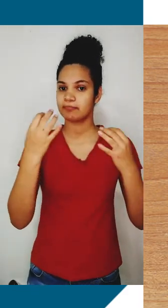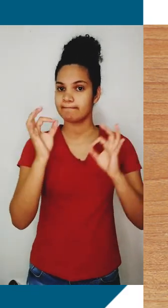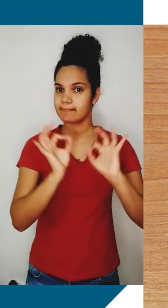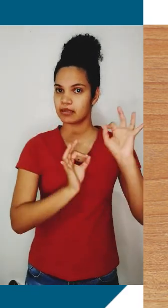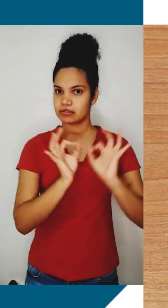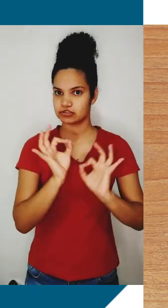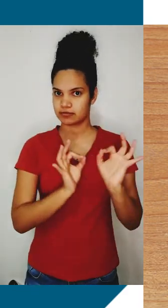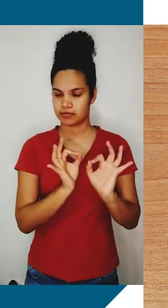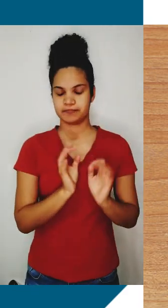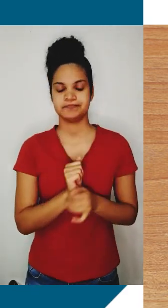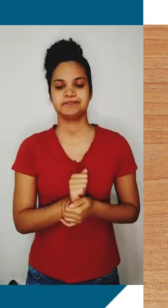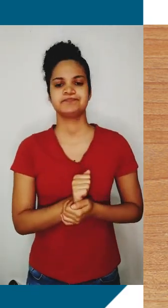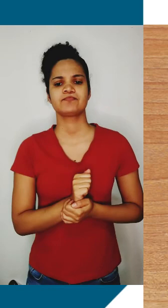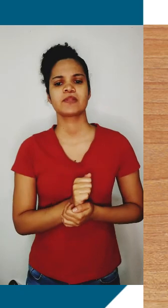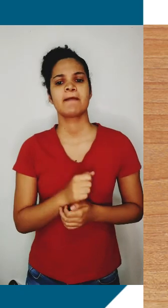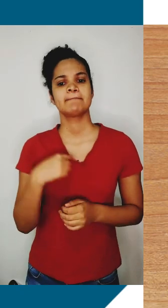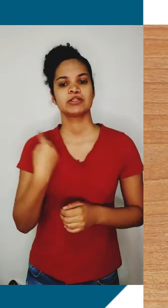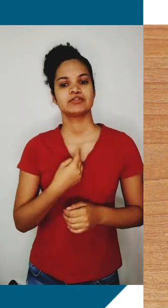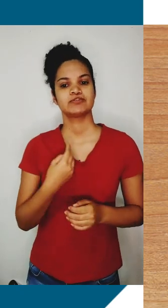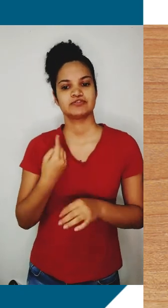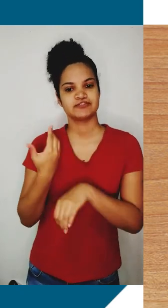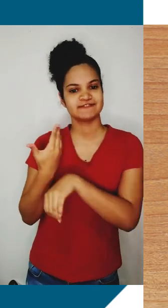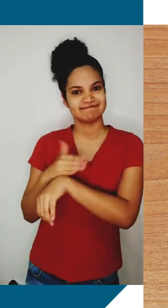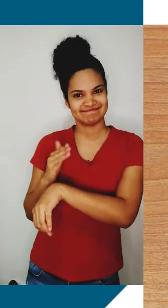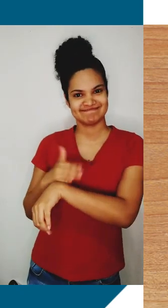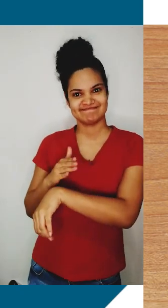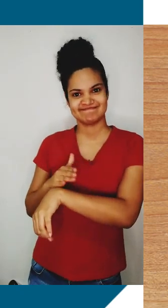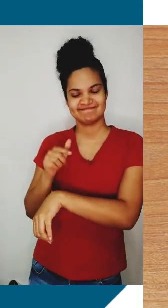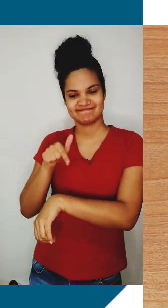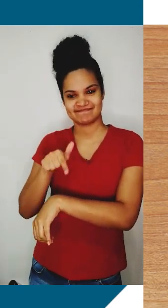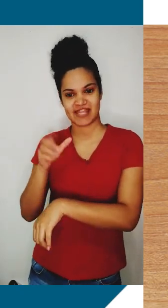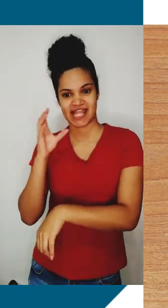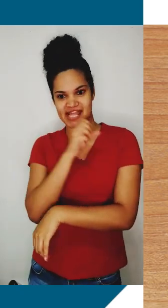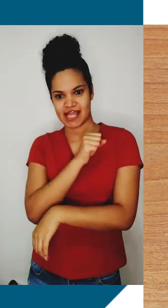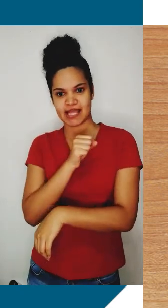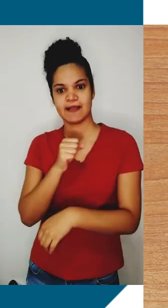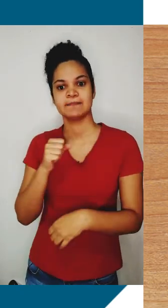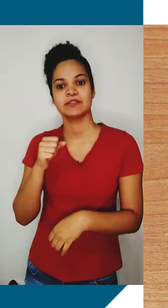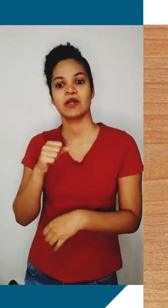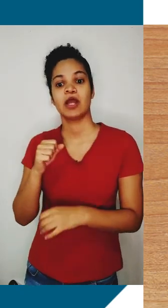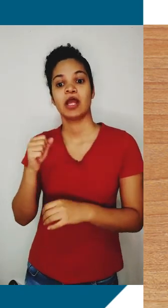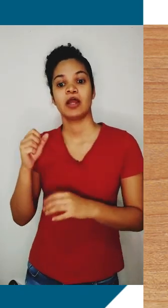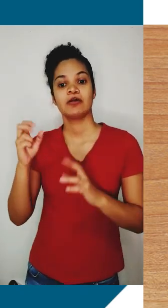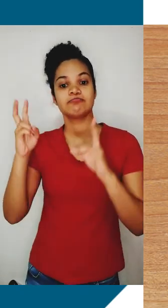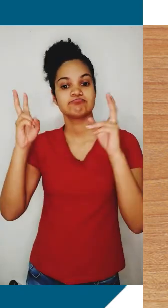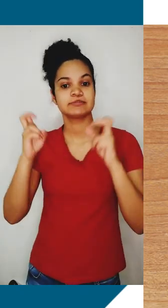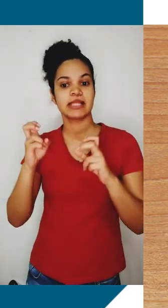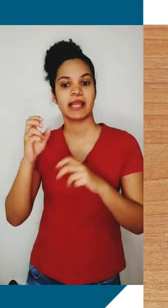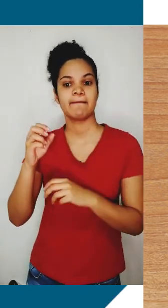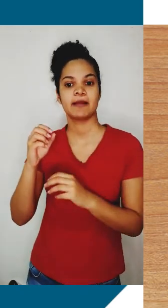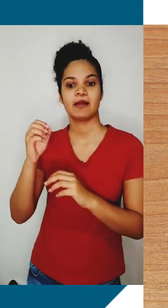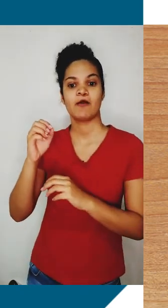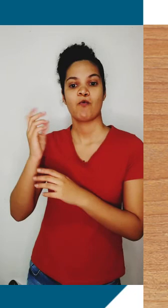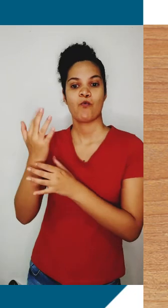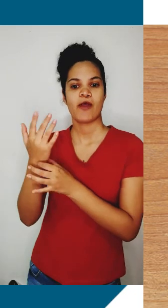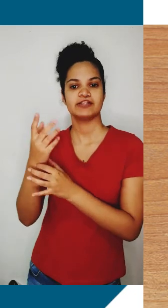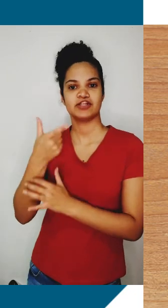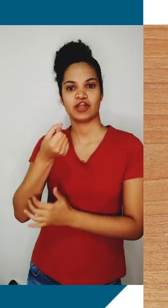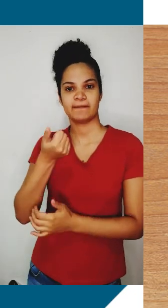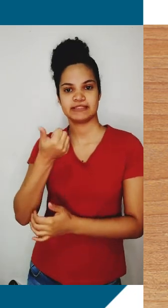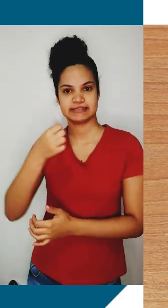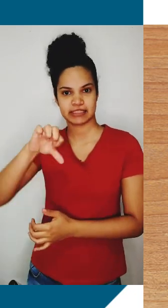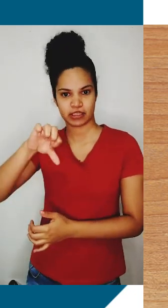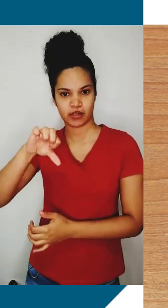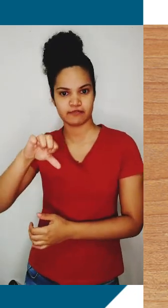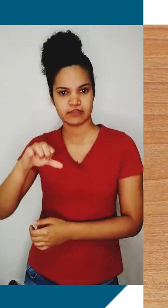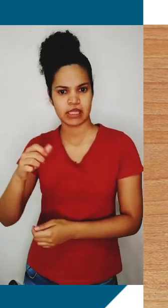planejamento. Para a gente fazer esse exercício rapidamente, eu trouxe o tema da UERJ de 2019. É justificável